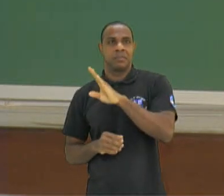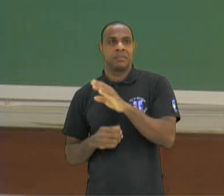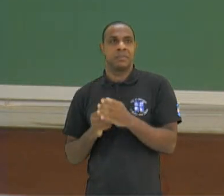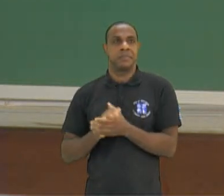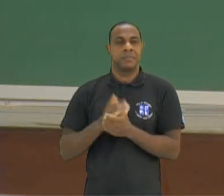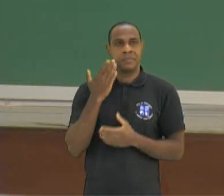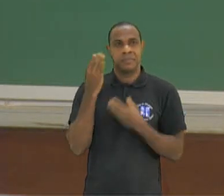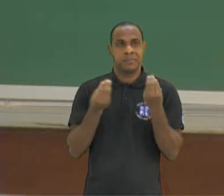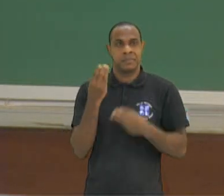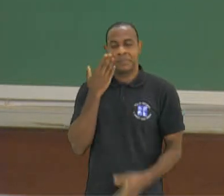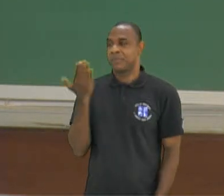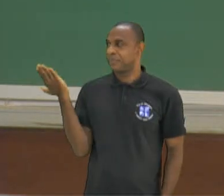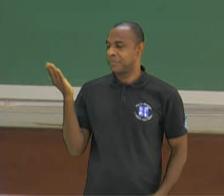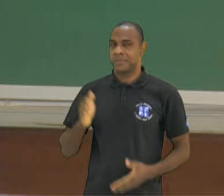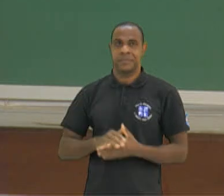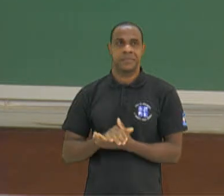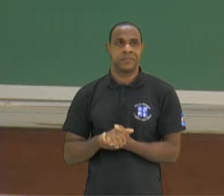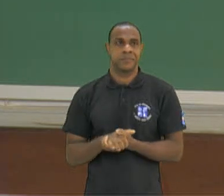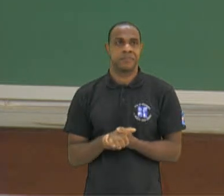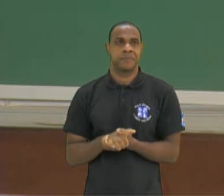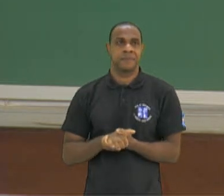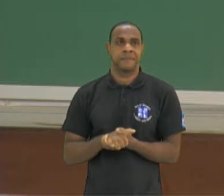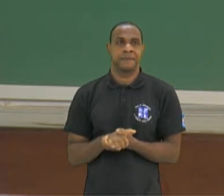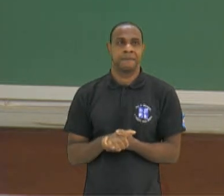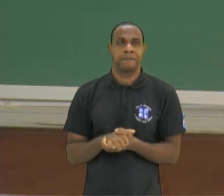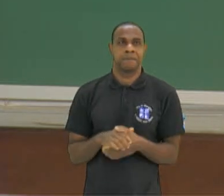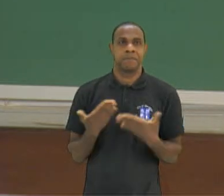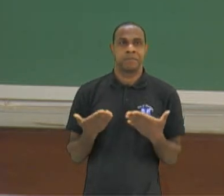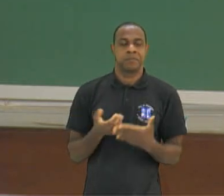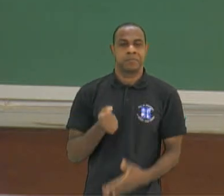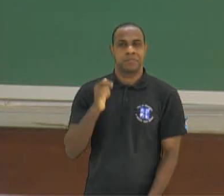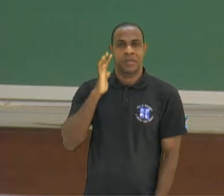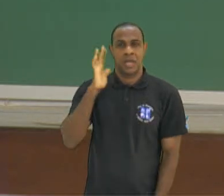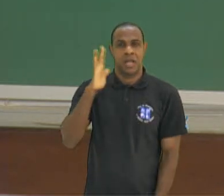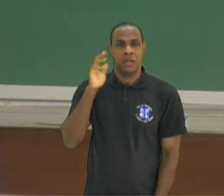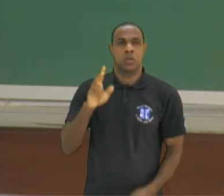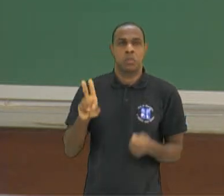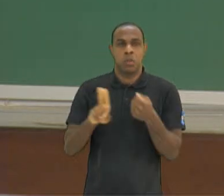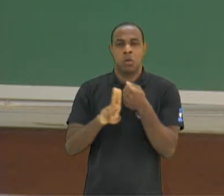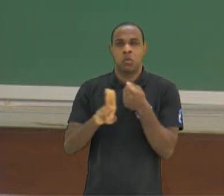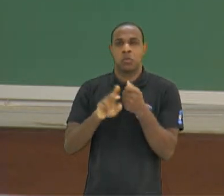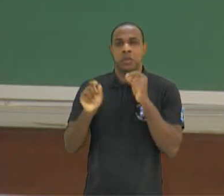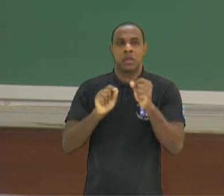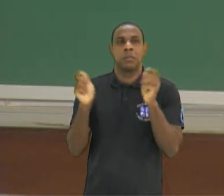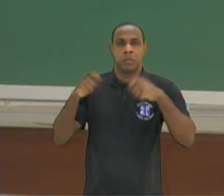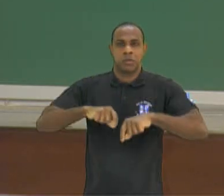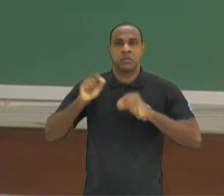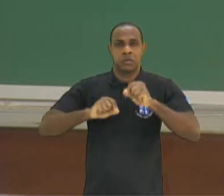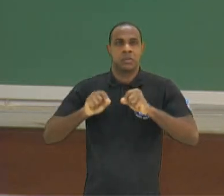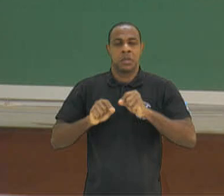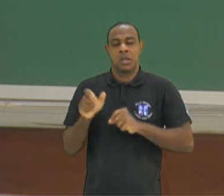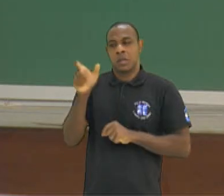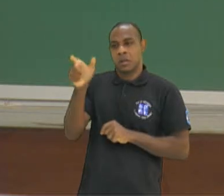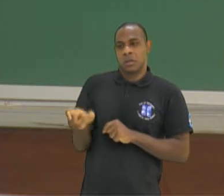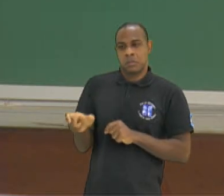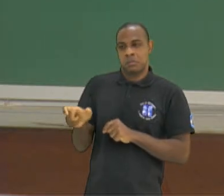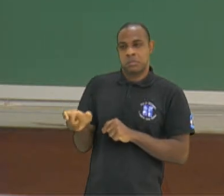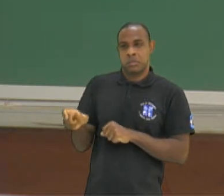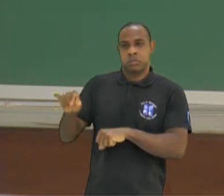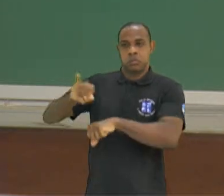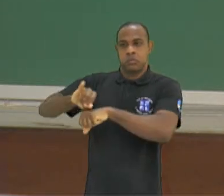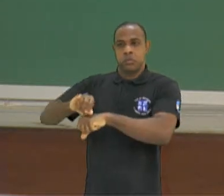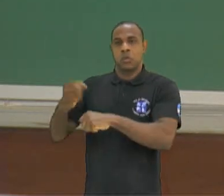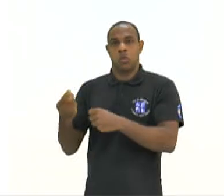study, the relative pronouns refers to. A alusão do pronome relativo, ela pode ser ou para sujeito ou para